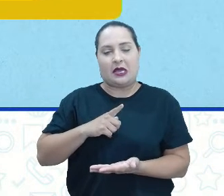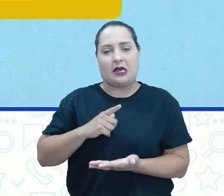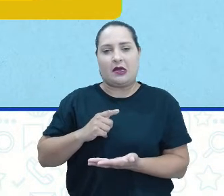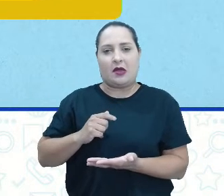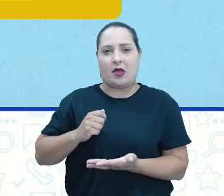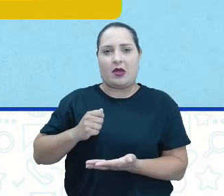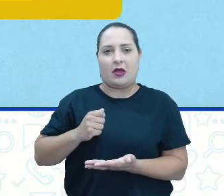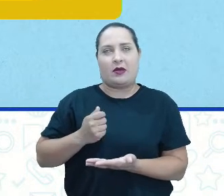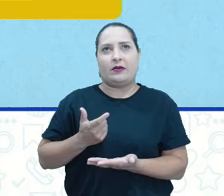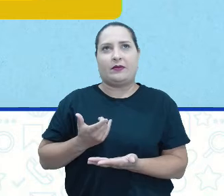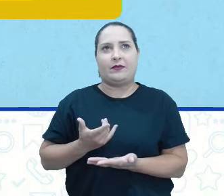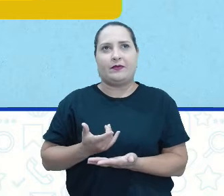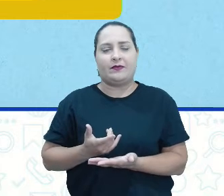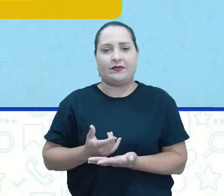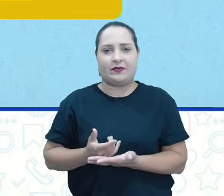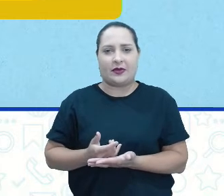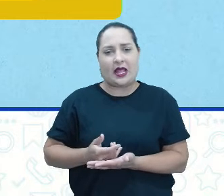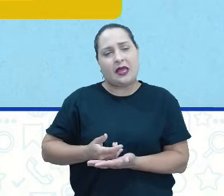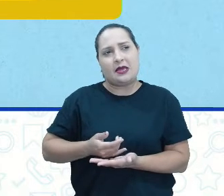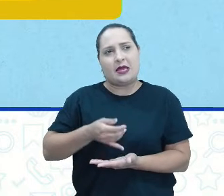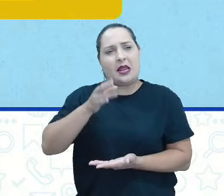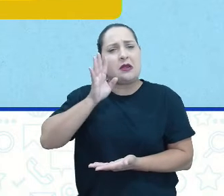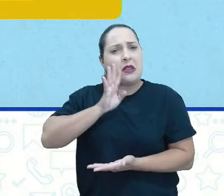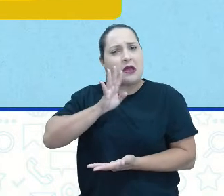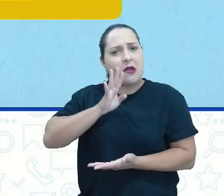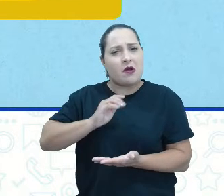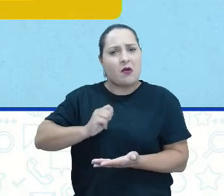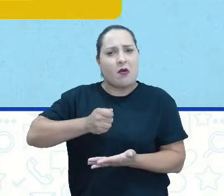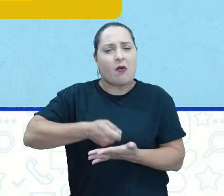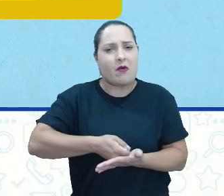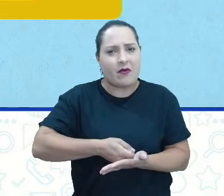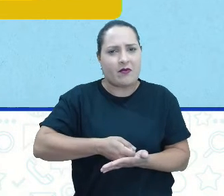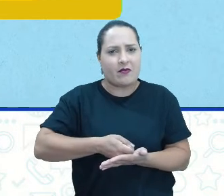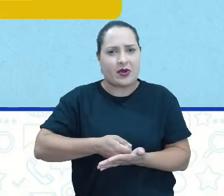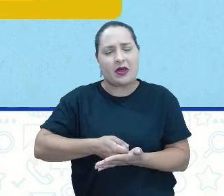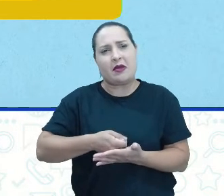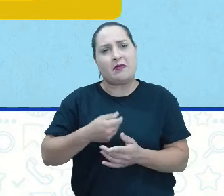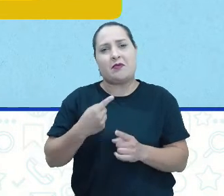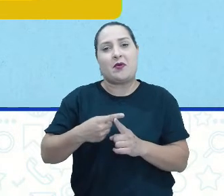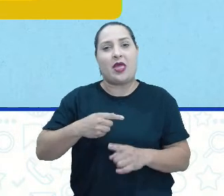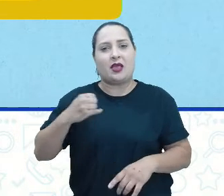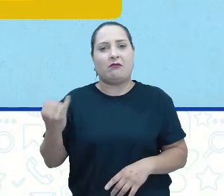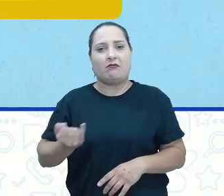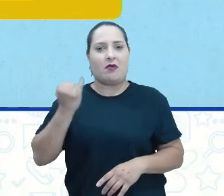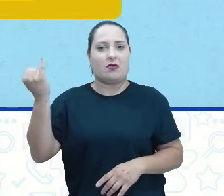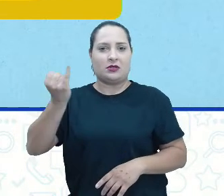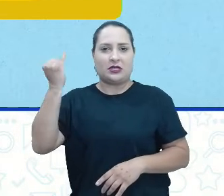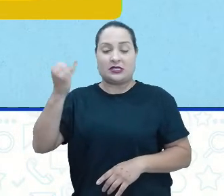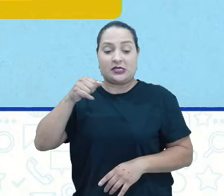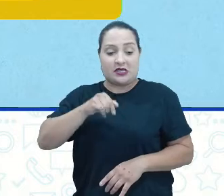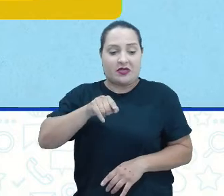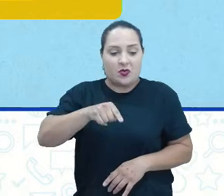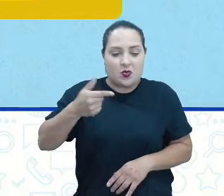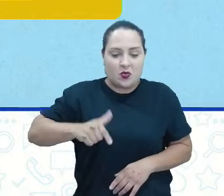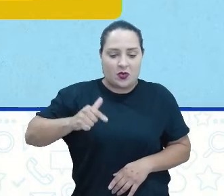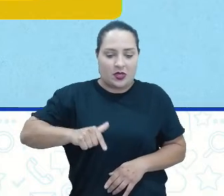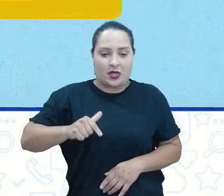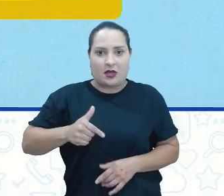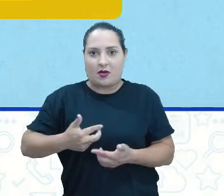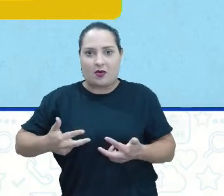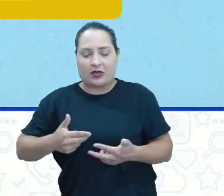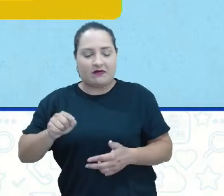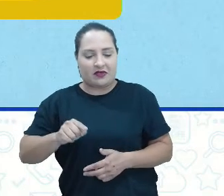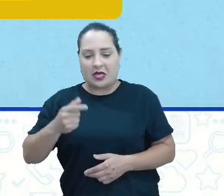da ideia de que é legal comprar para a ideia de que é essencial. Se você não tiver aquele produto, você não é ninguém no